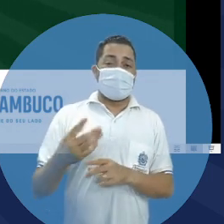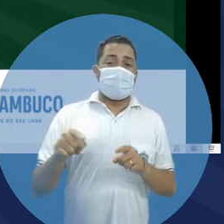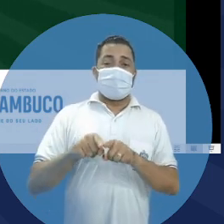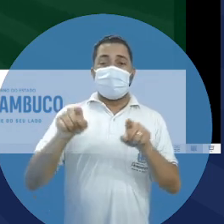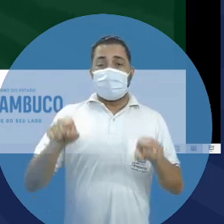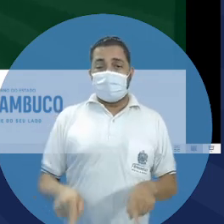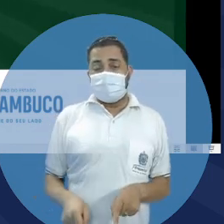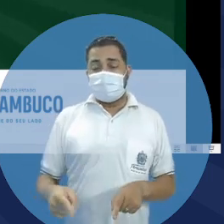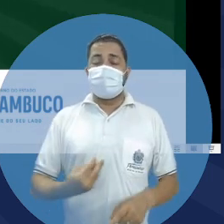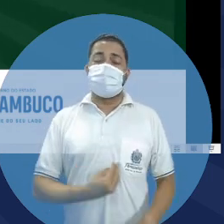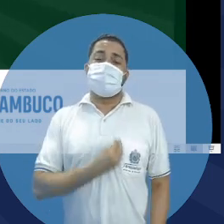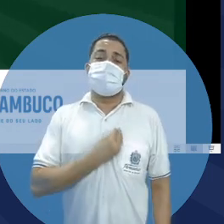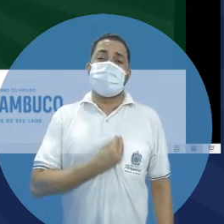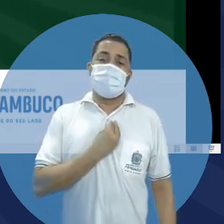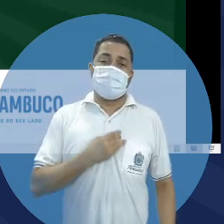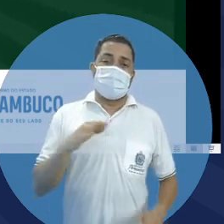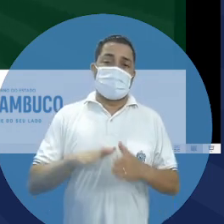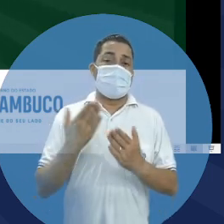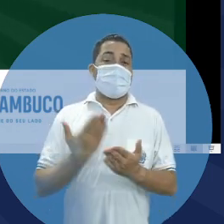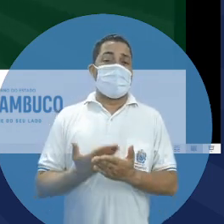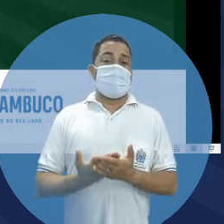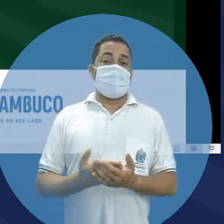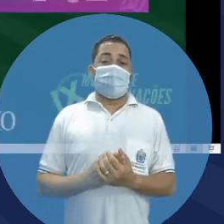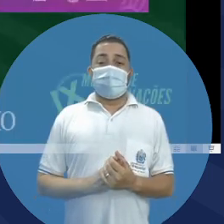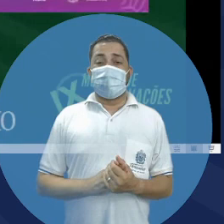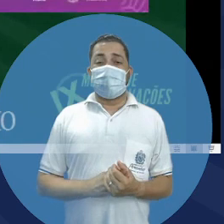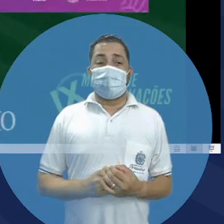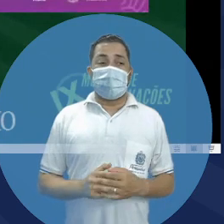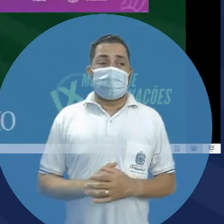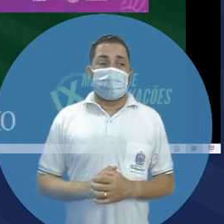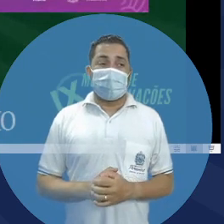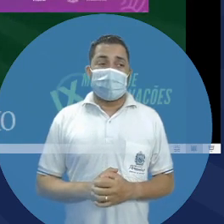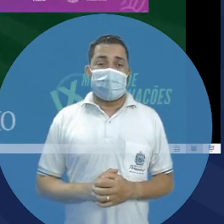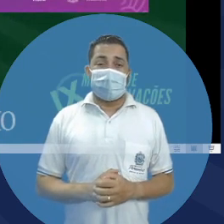ser vivenciado na escola.